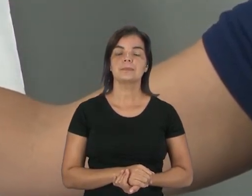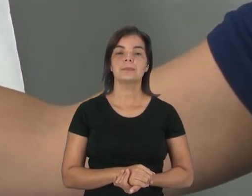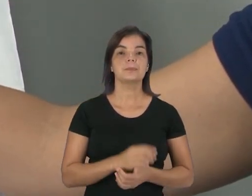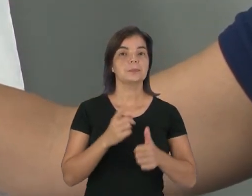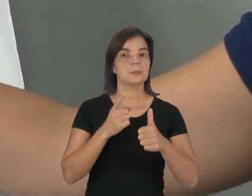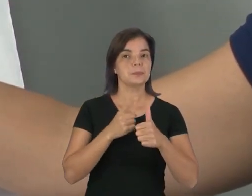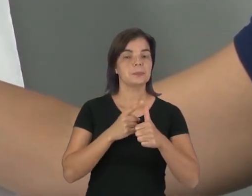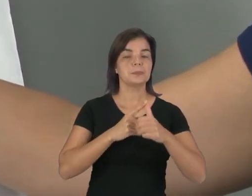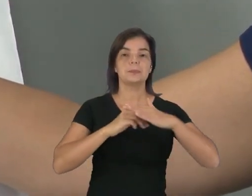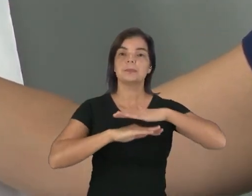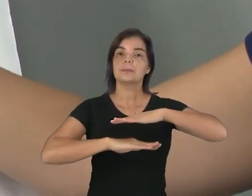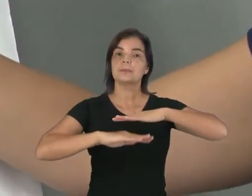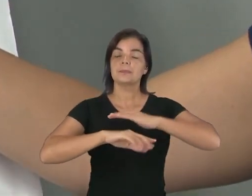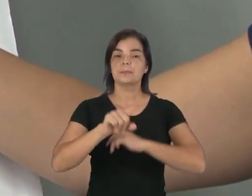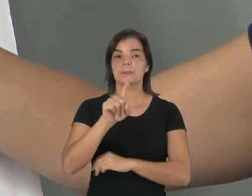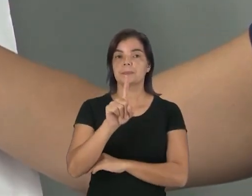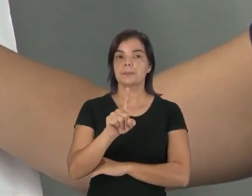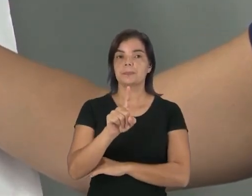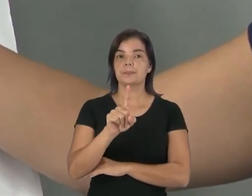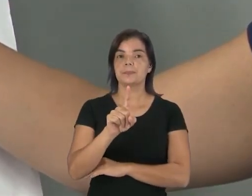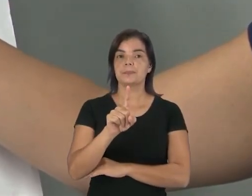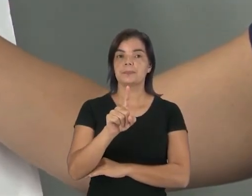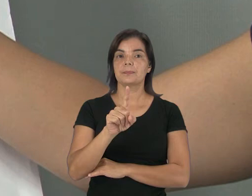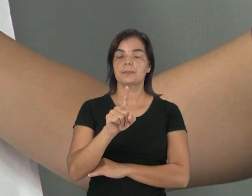Vamos primeiro da base. 1,